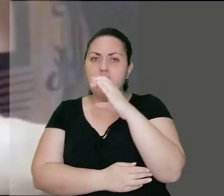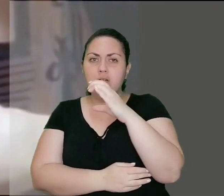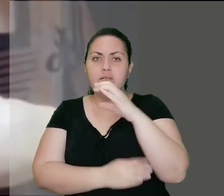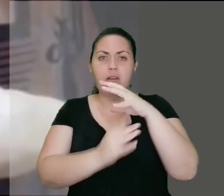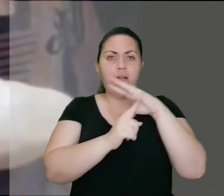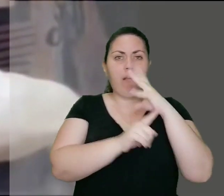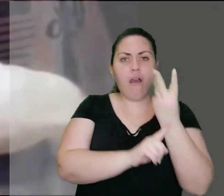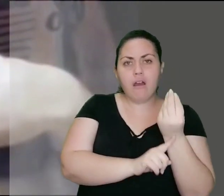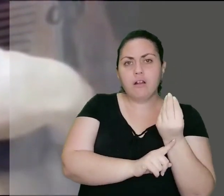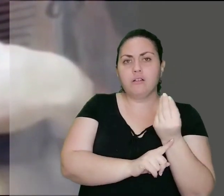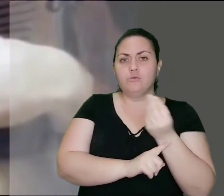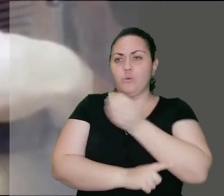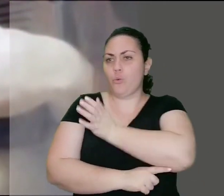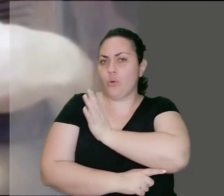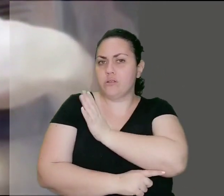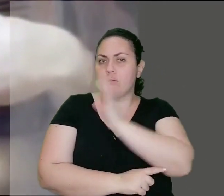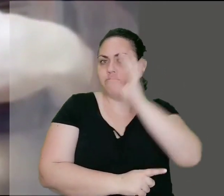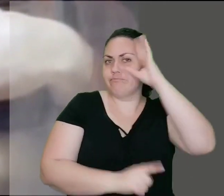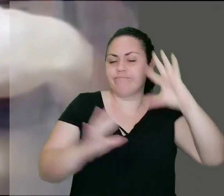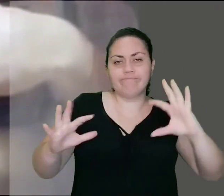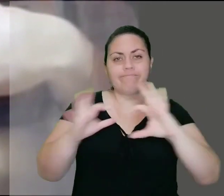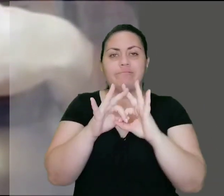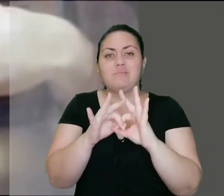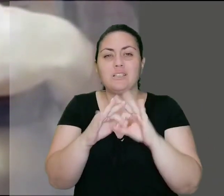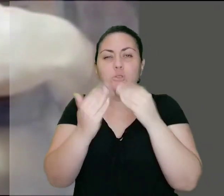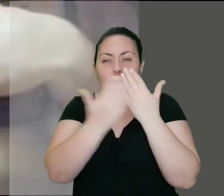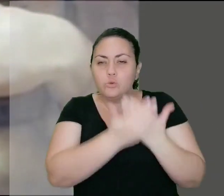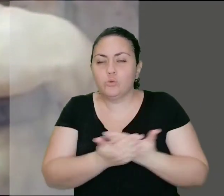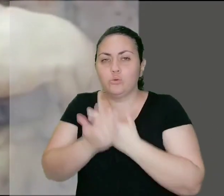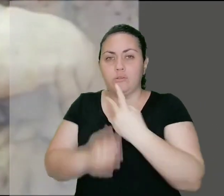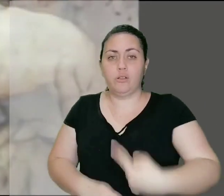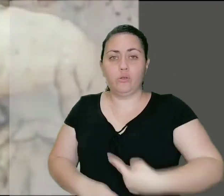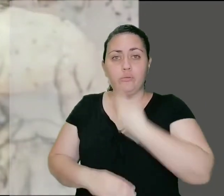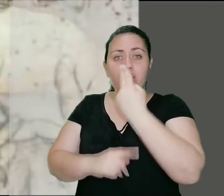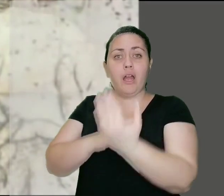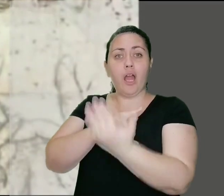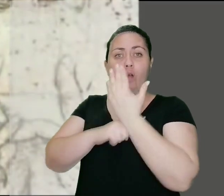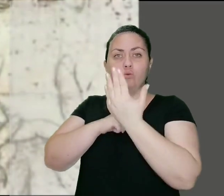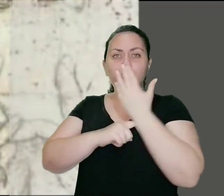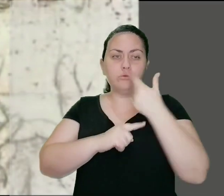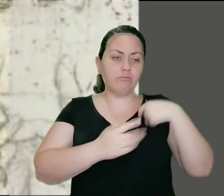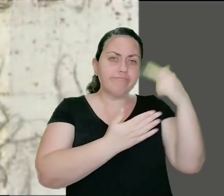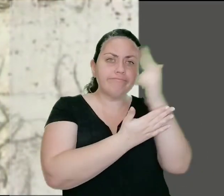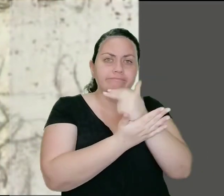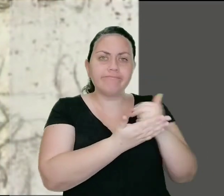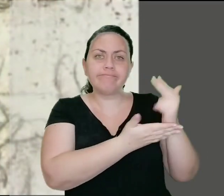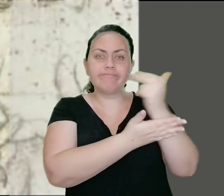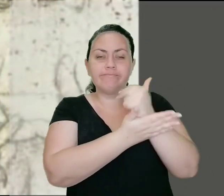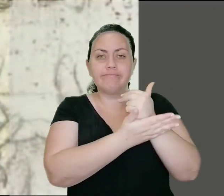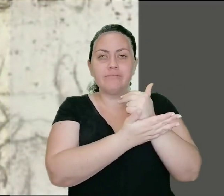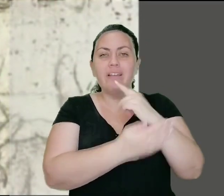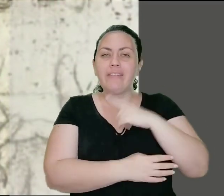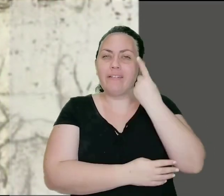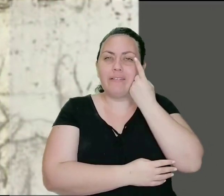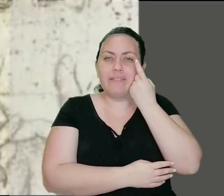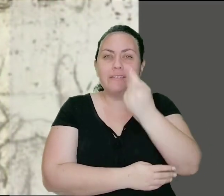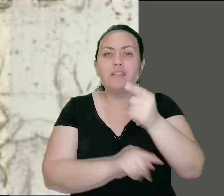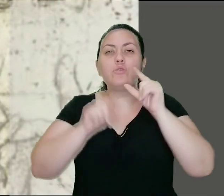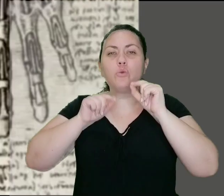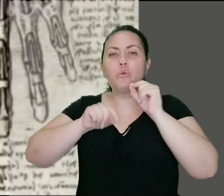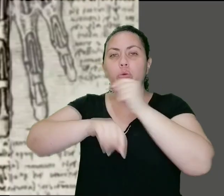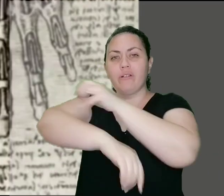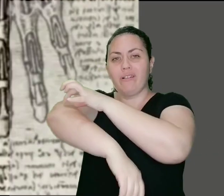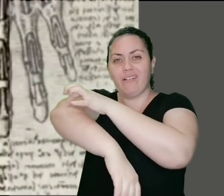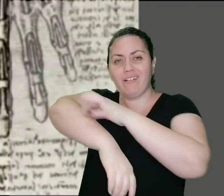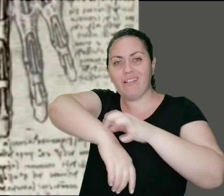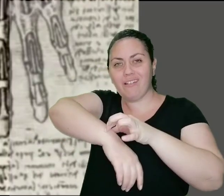entre o coração e a mente. Seus estudos da anatomia humana o ajudavam na sua arte. Seu interesse em replicar os